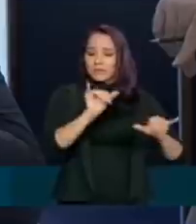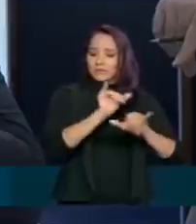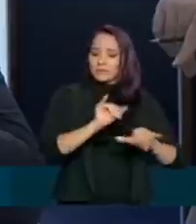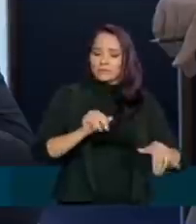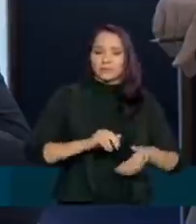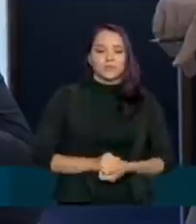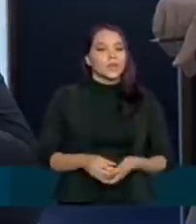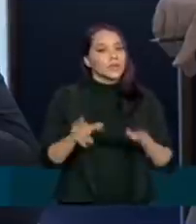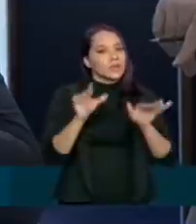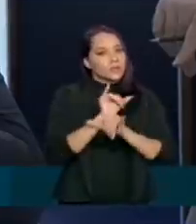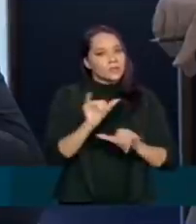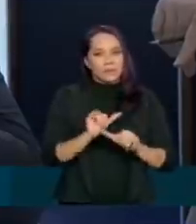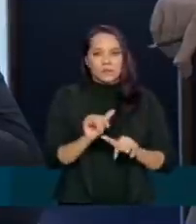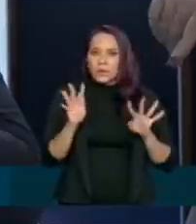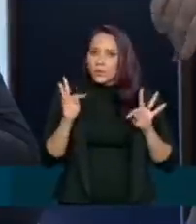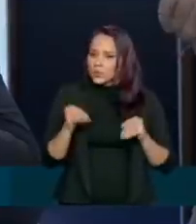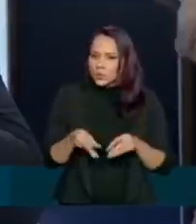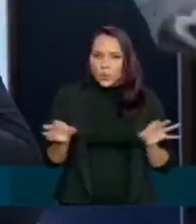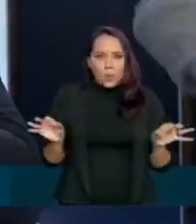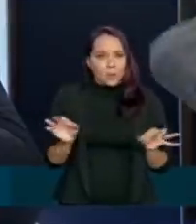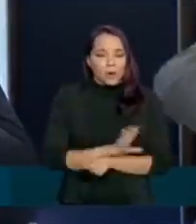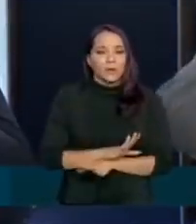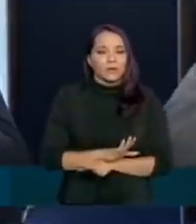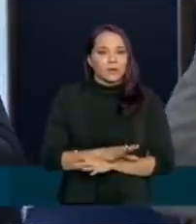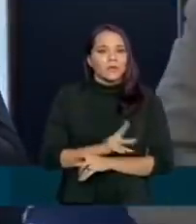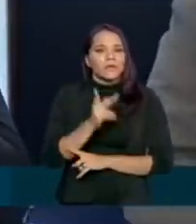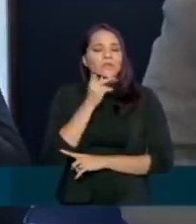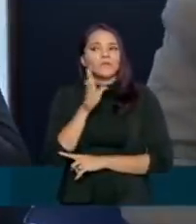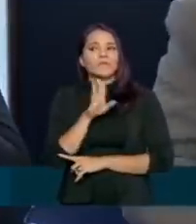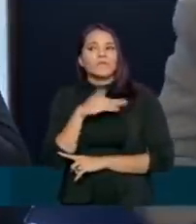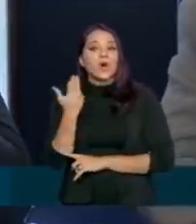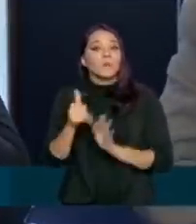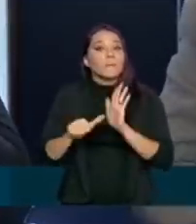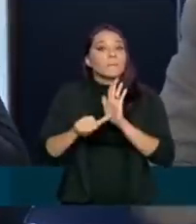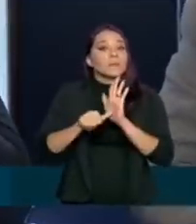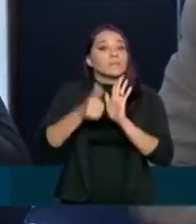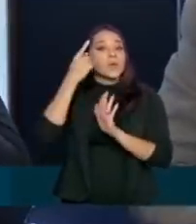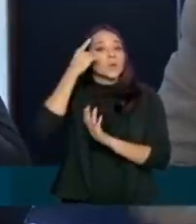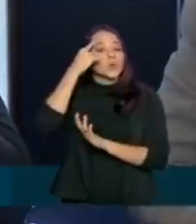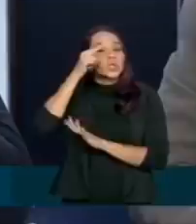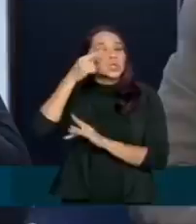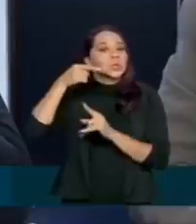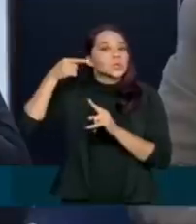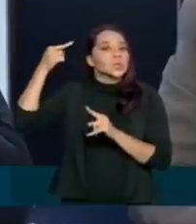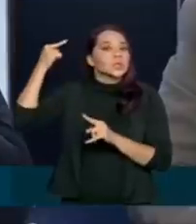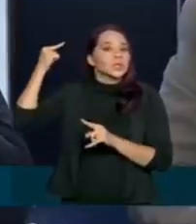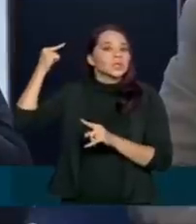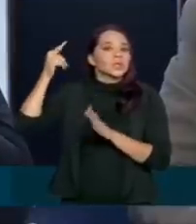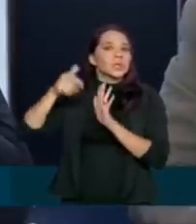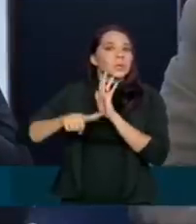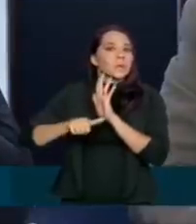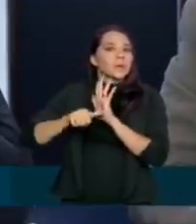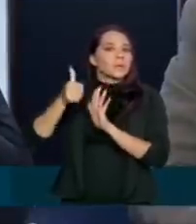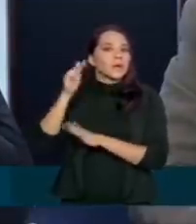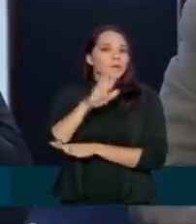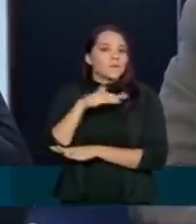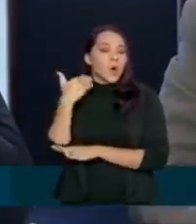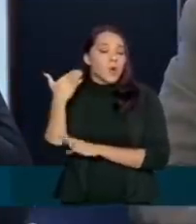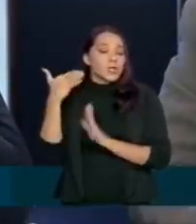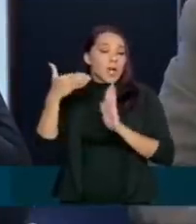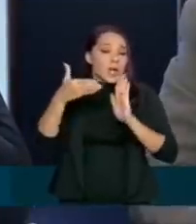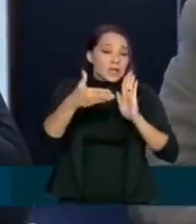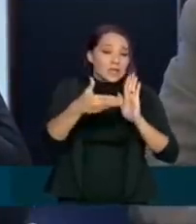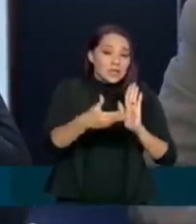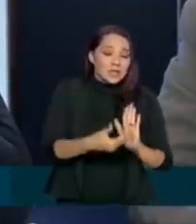são completos. Nós estamos falando de óbitos desde o primeiro dia, desde o primeiro óbito até o dia